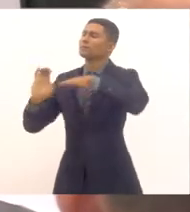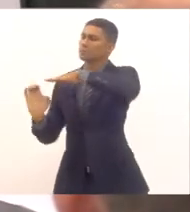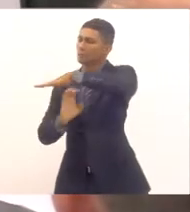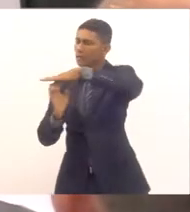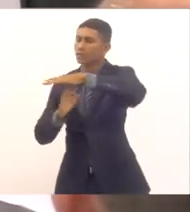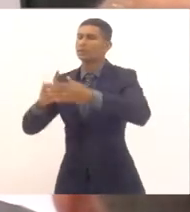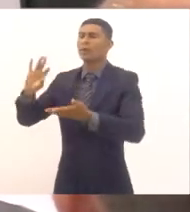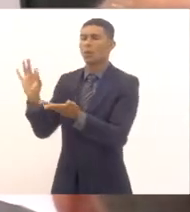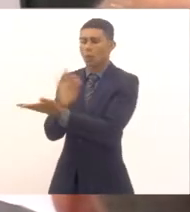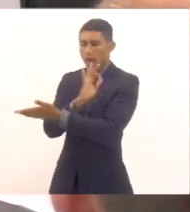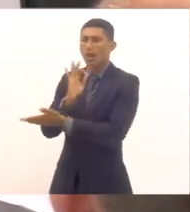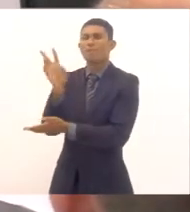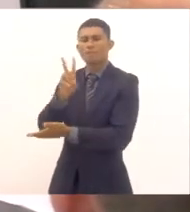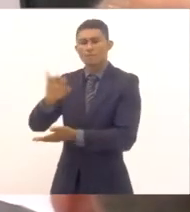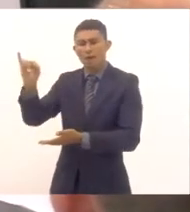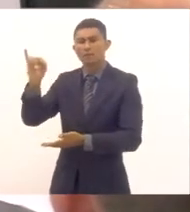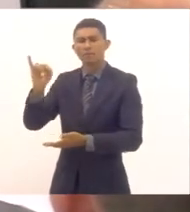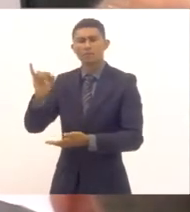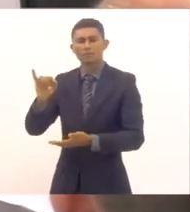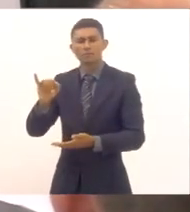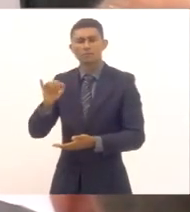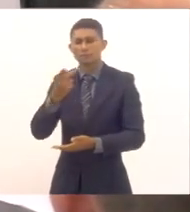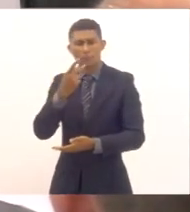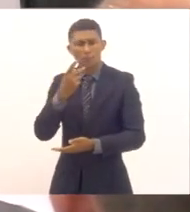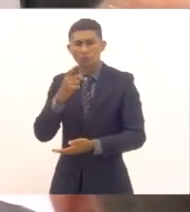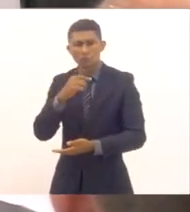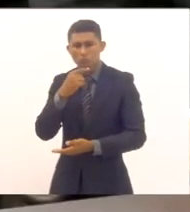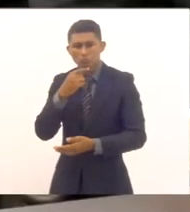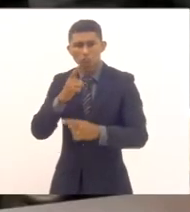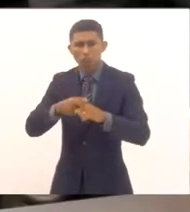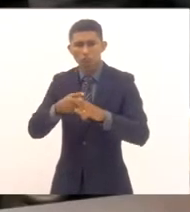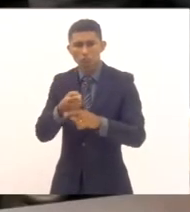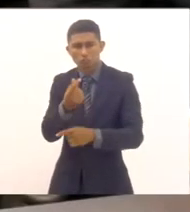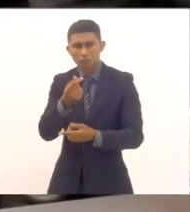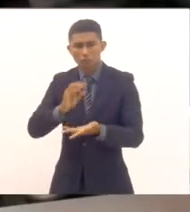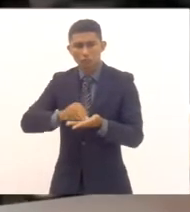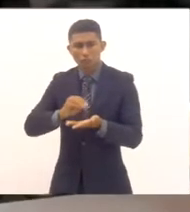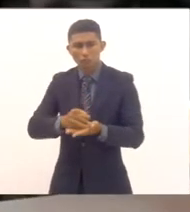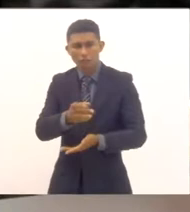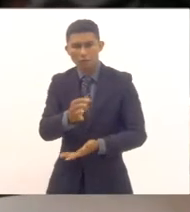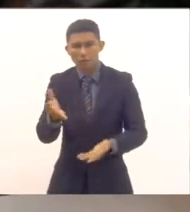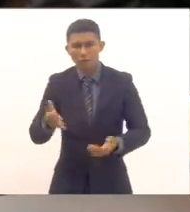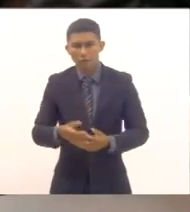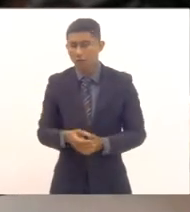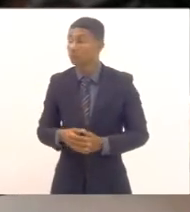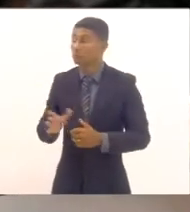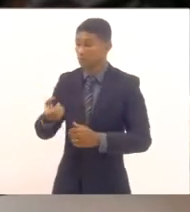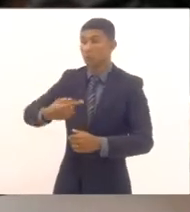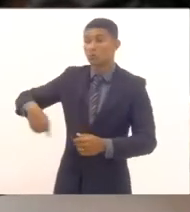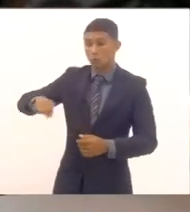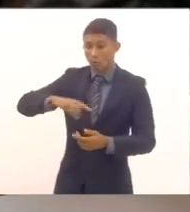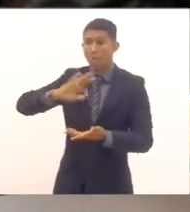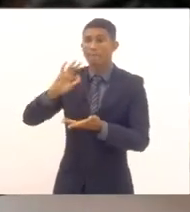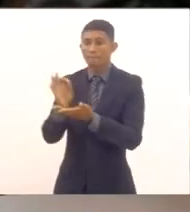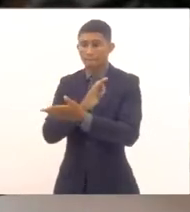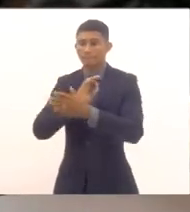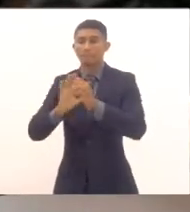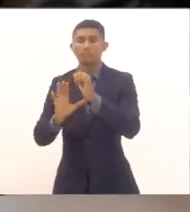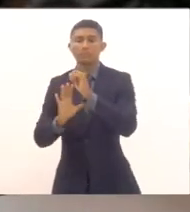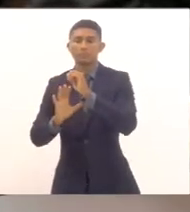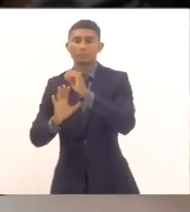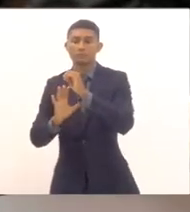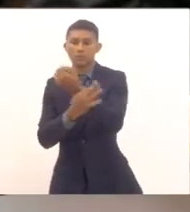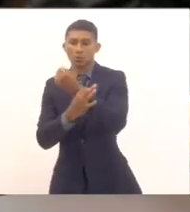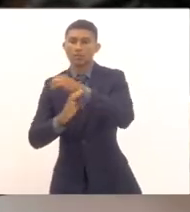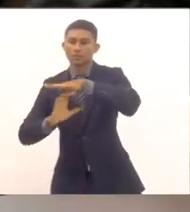ainda não foi o recurso correto não Sim nós contratamos a empresa de segurança parte